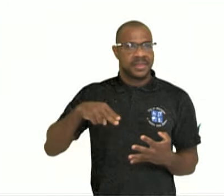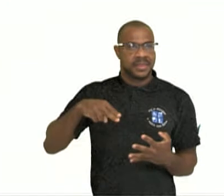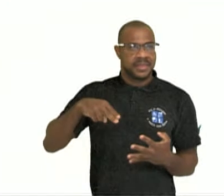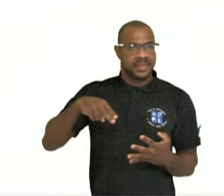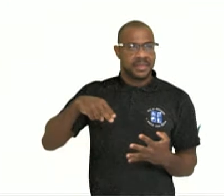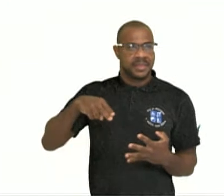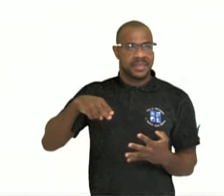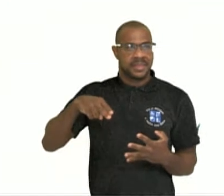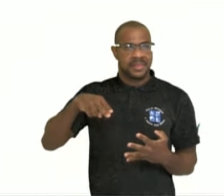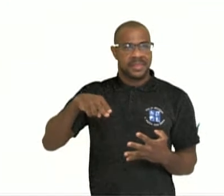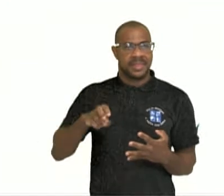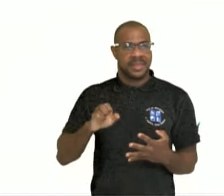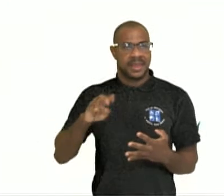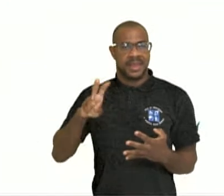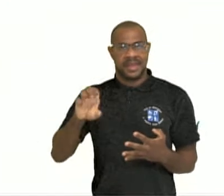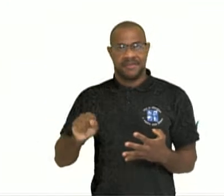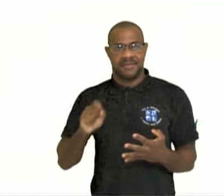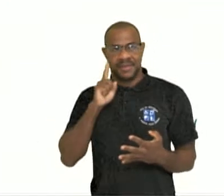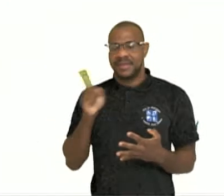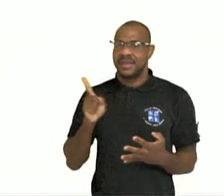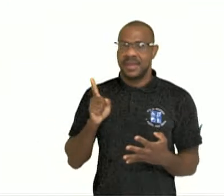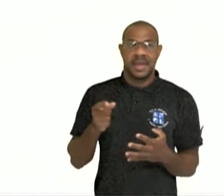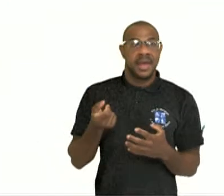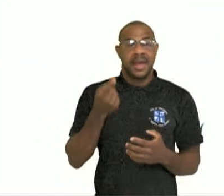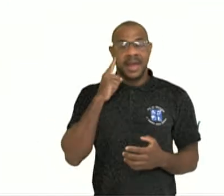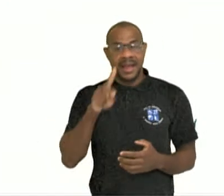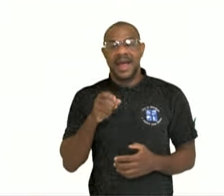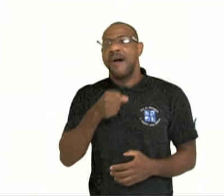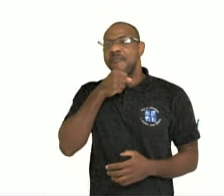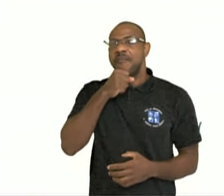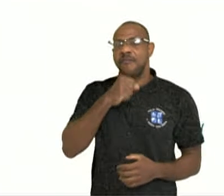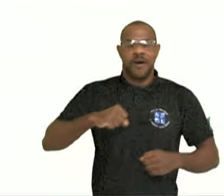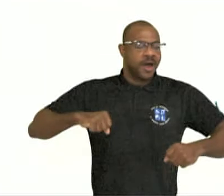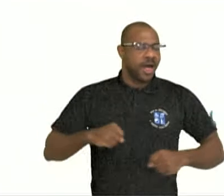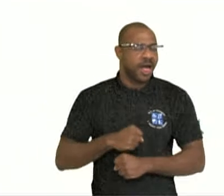de vez em quando ali em alguns episódios e ela é a bisavó da Chiquinha.